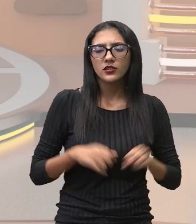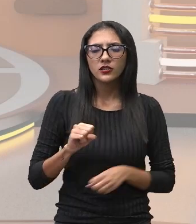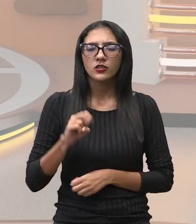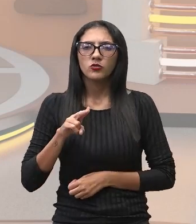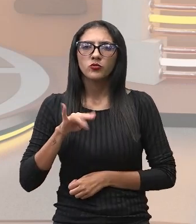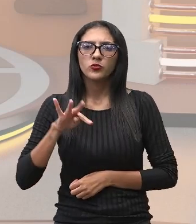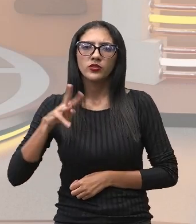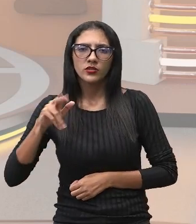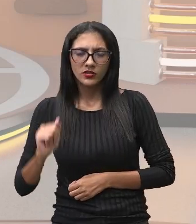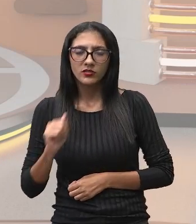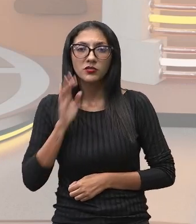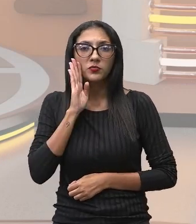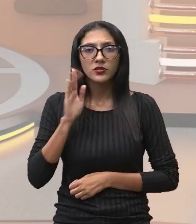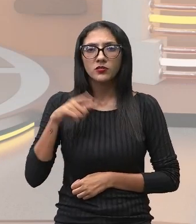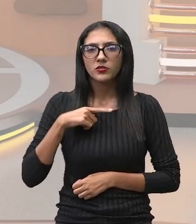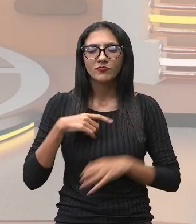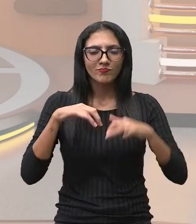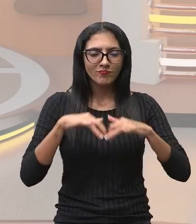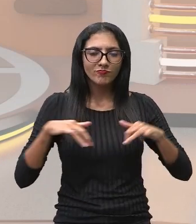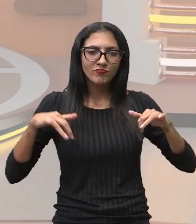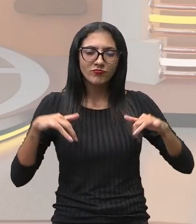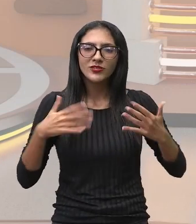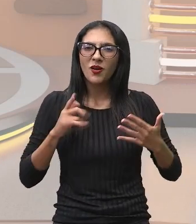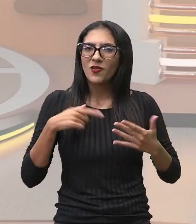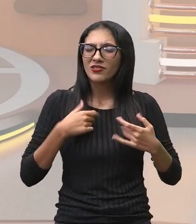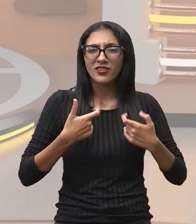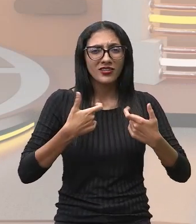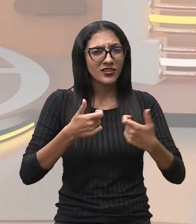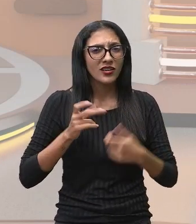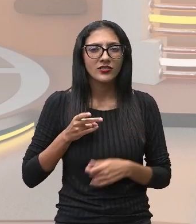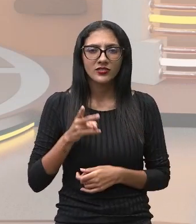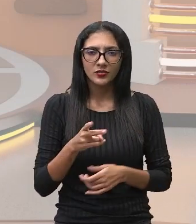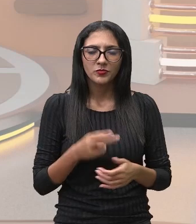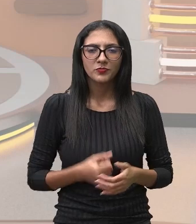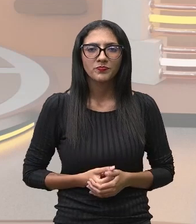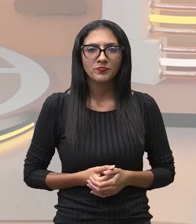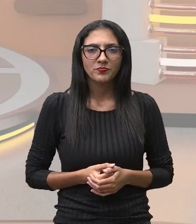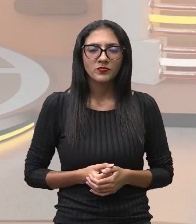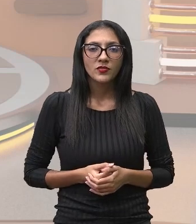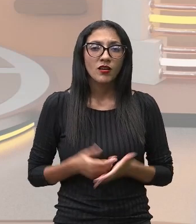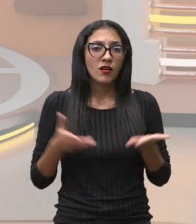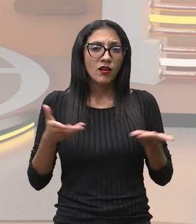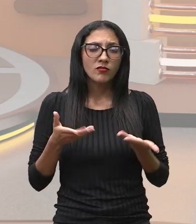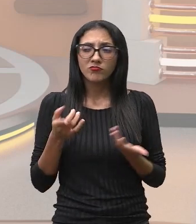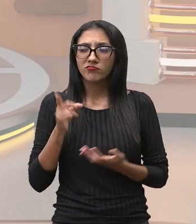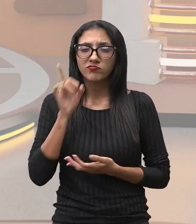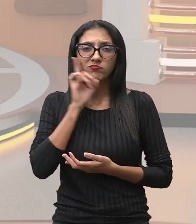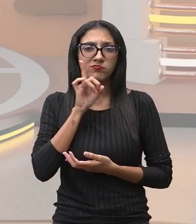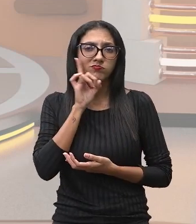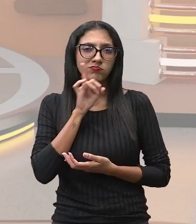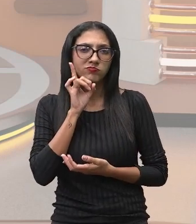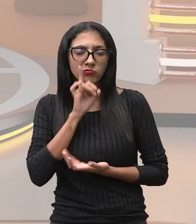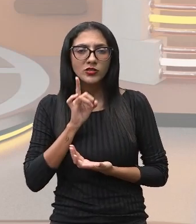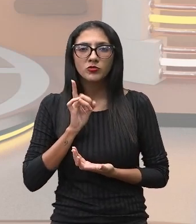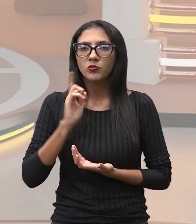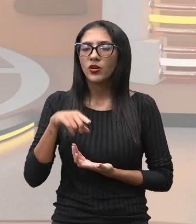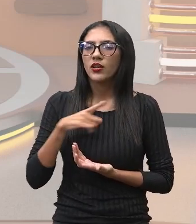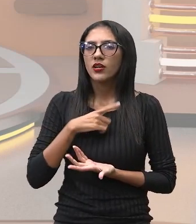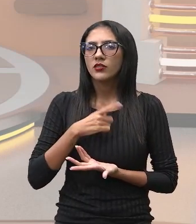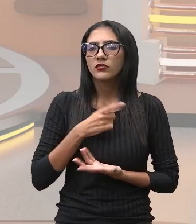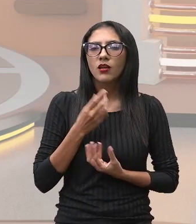Iraque, principalmente. Então, essa guerra ainda continua. E os Estados Unidos, ele ainda continua ali, né,